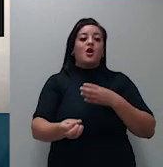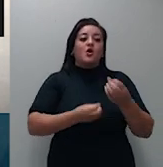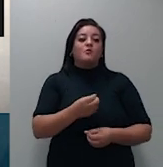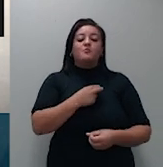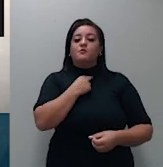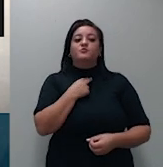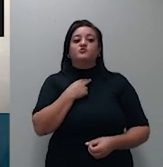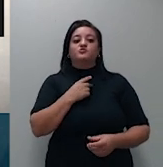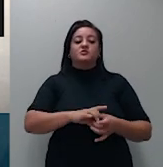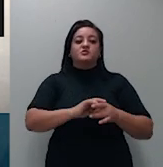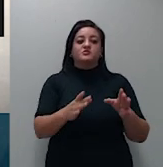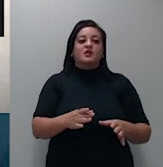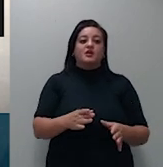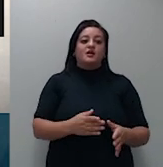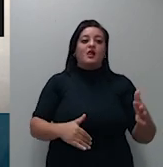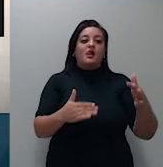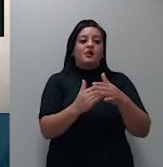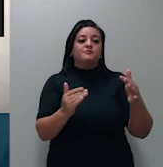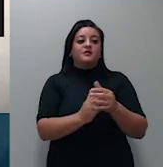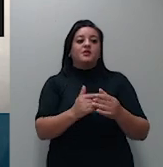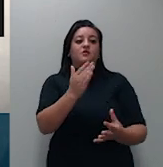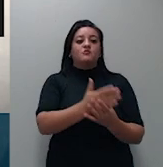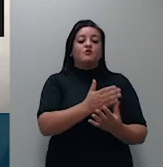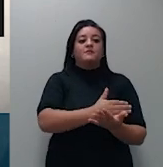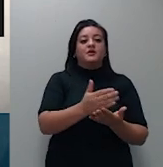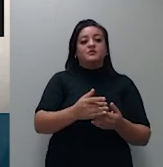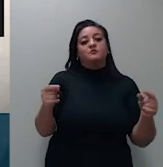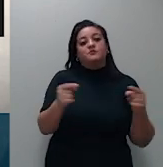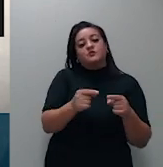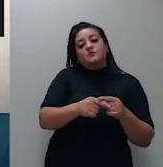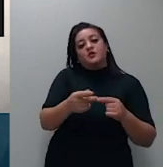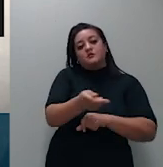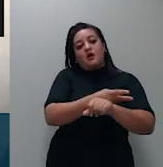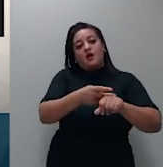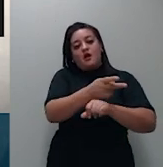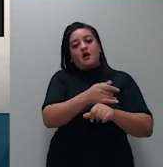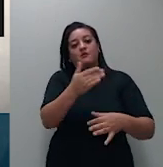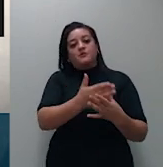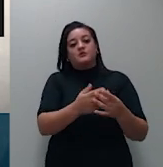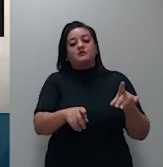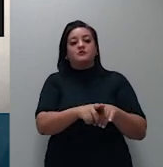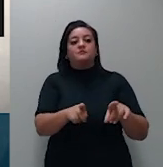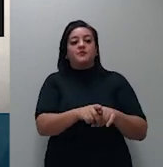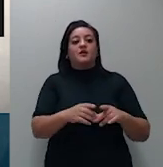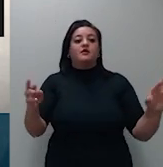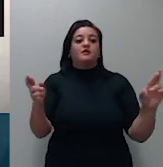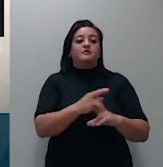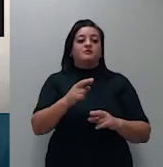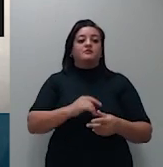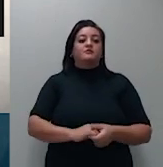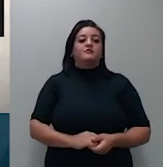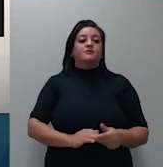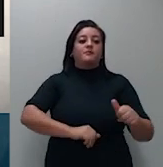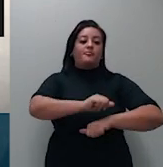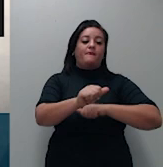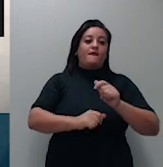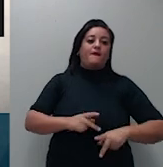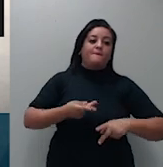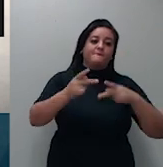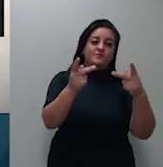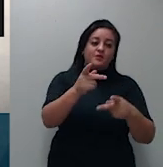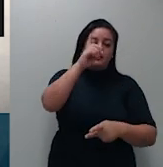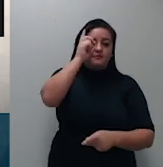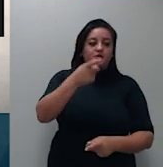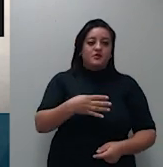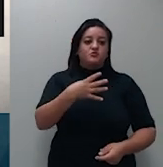inicial da demanda objeto ela ativamente a transferência do valor 4 de